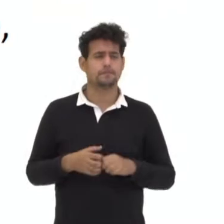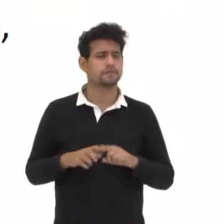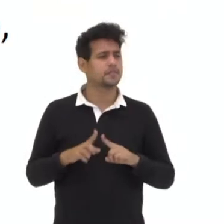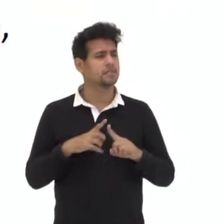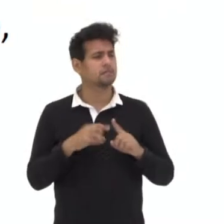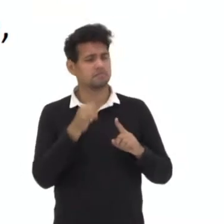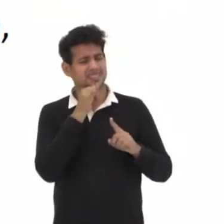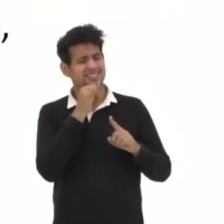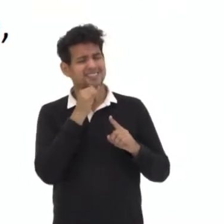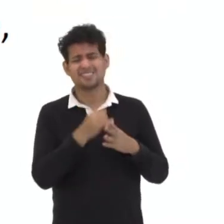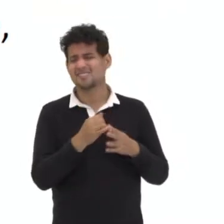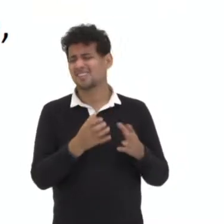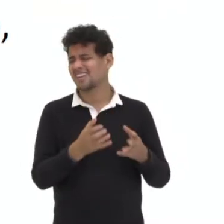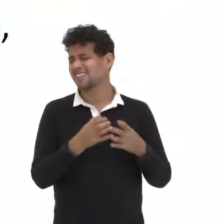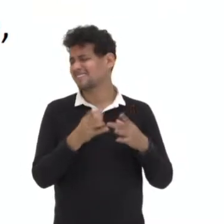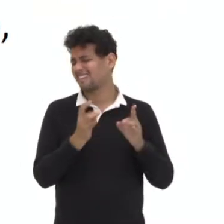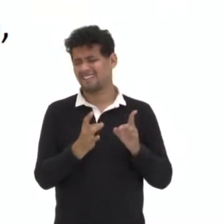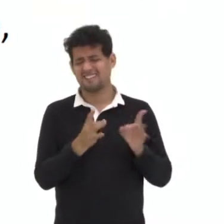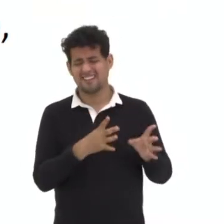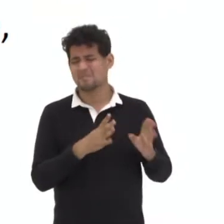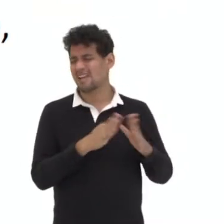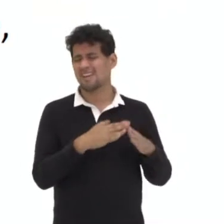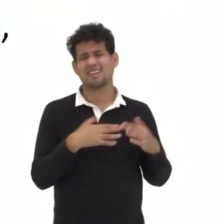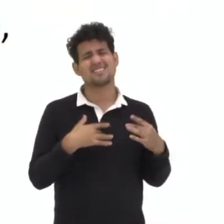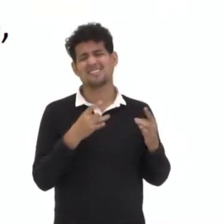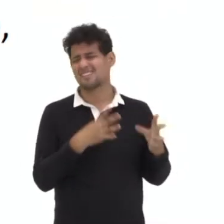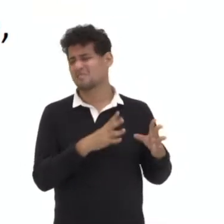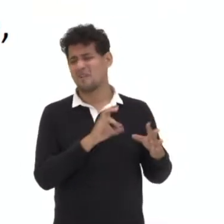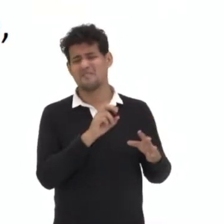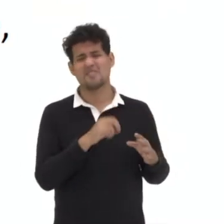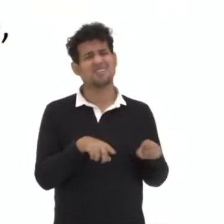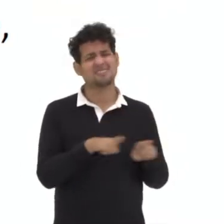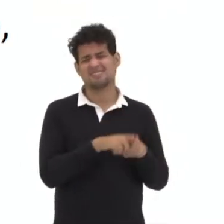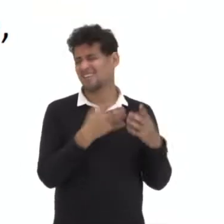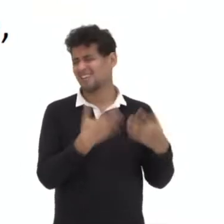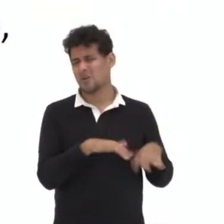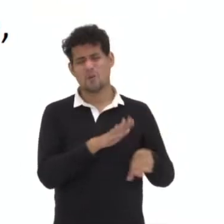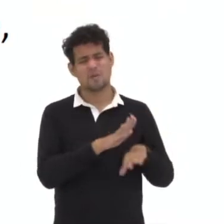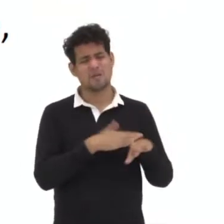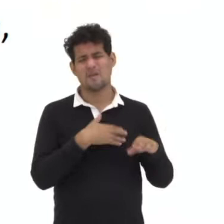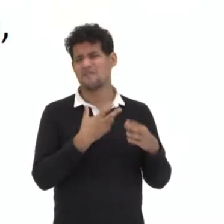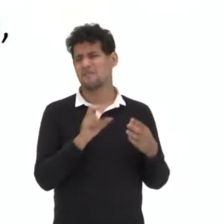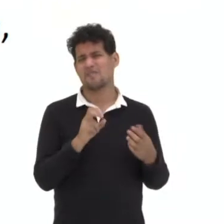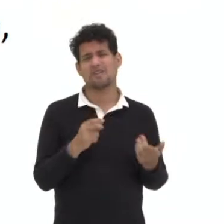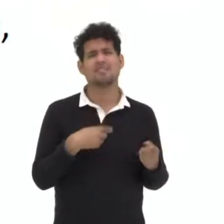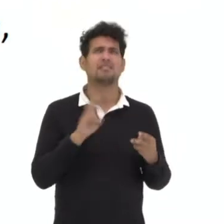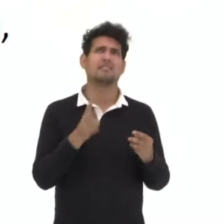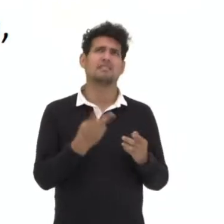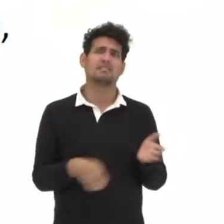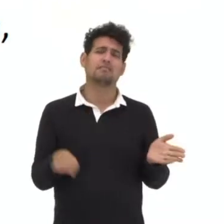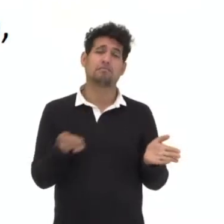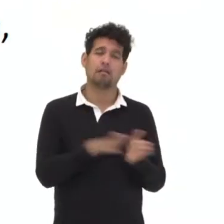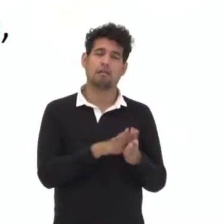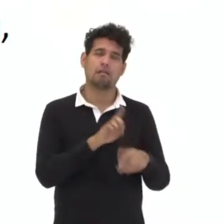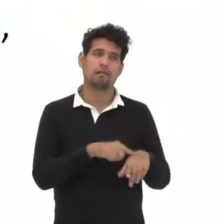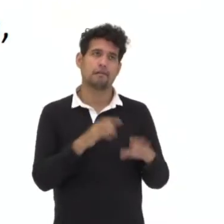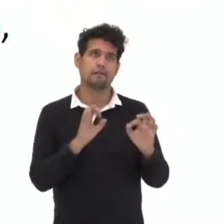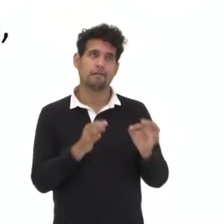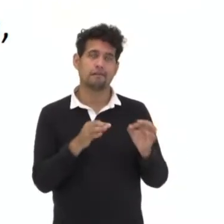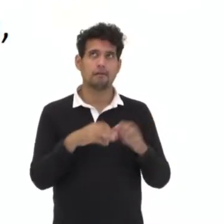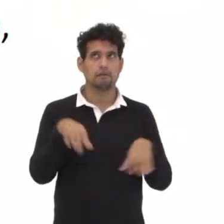queria deixar minha casa, minha avó e seus cuidados. Estava farto de chegar a horas certas, de